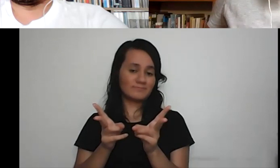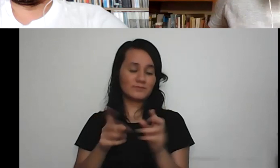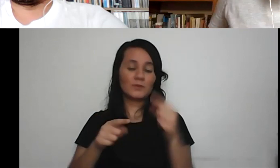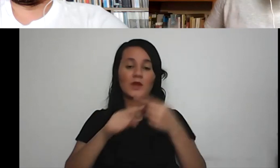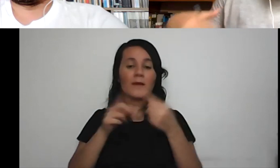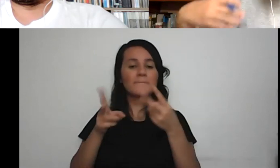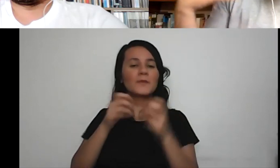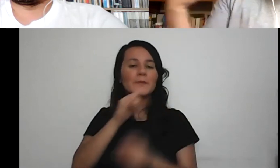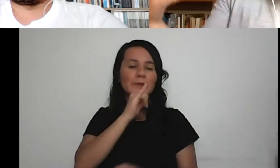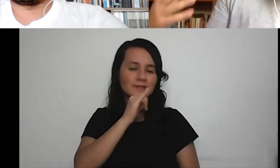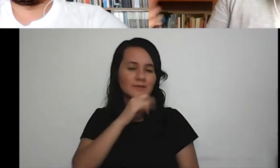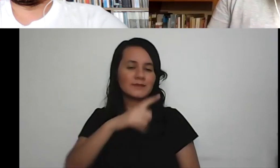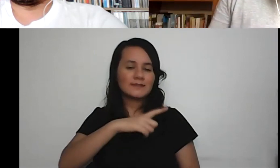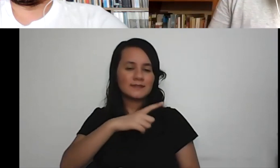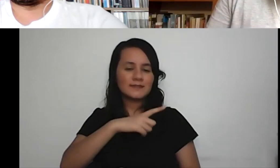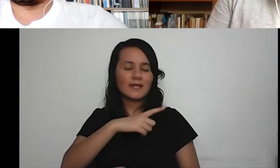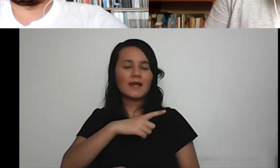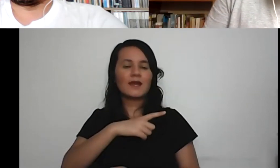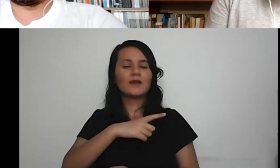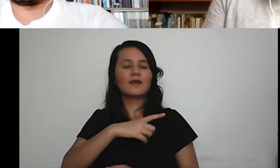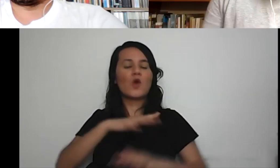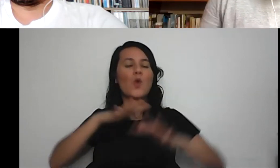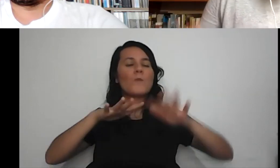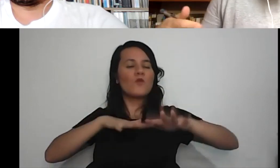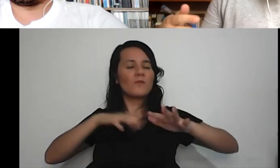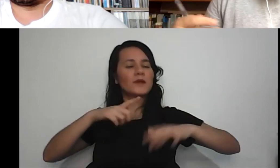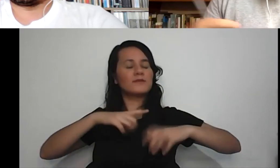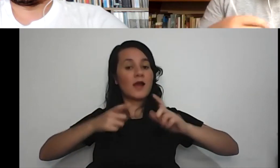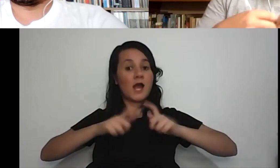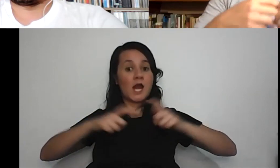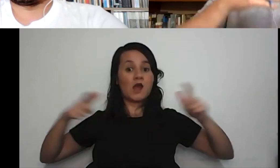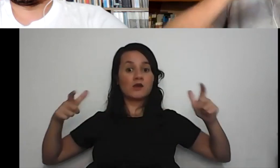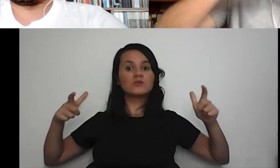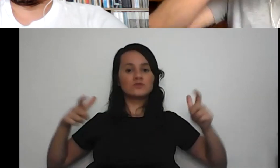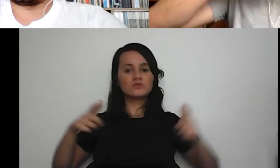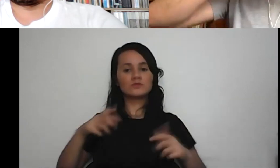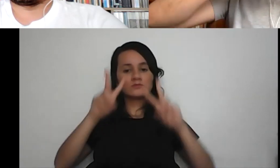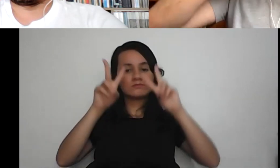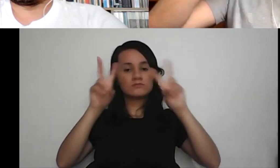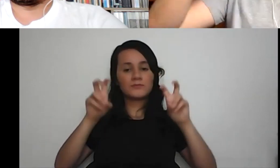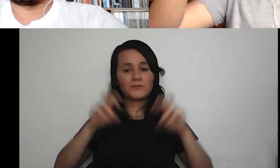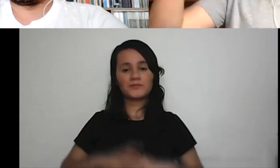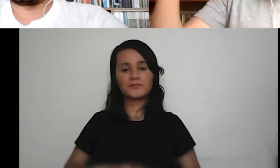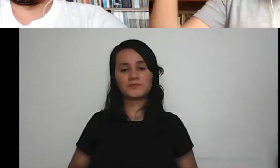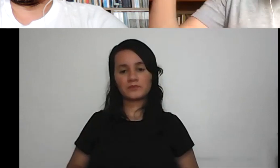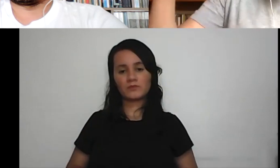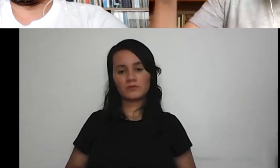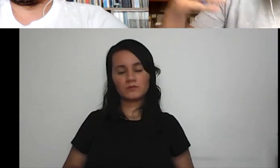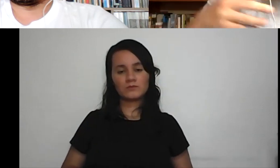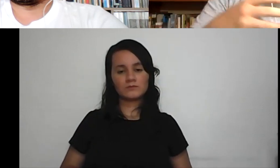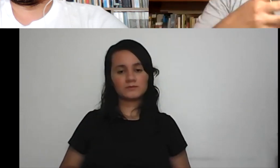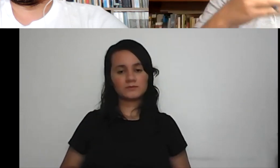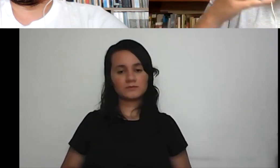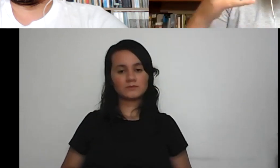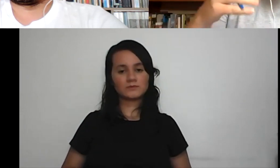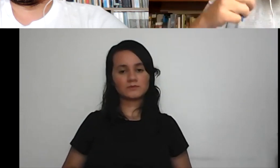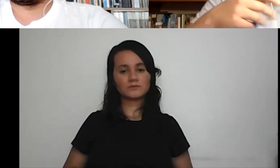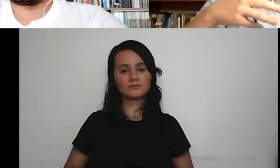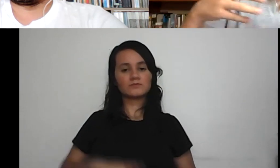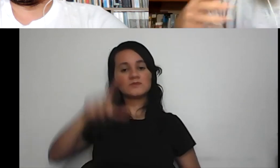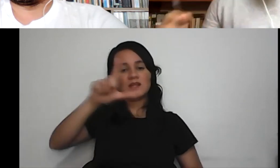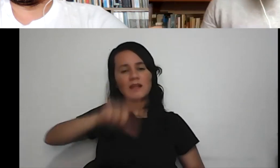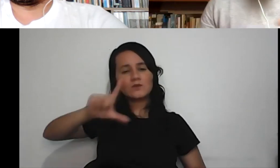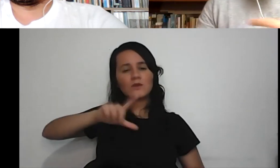por exemplo, esse movimento grande que a gente tem, né, sobre, né, uma ampliação do mundo da